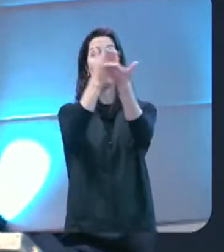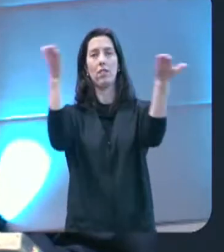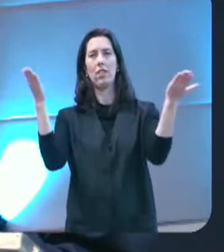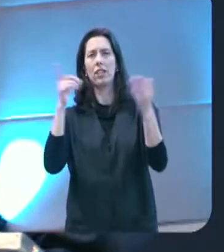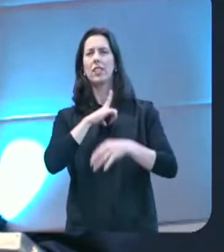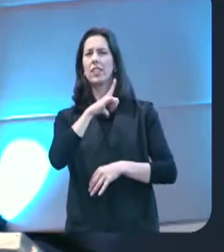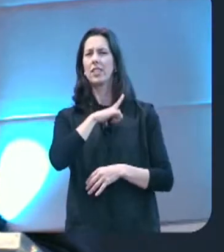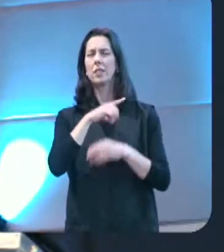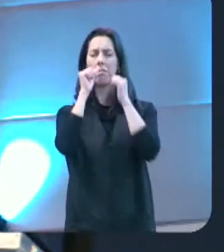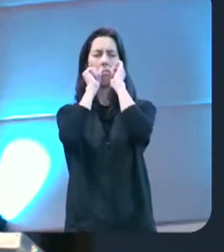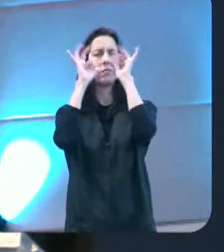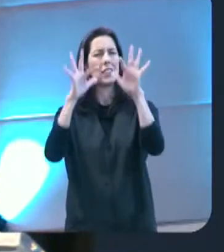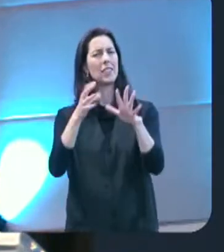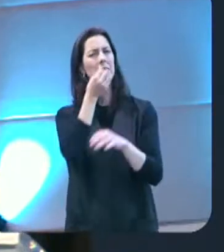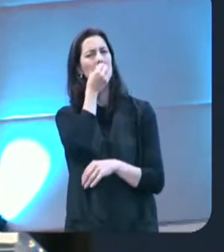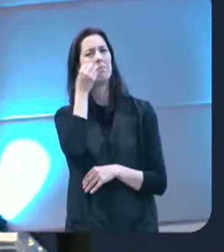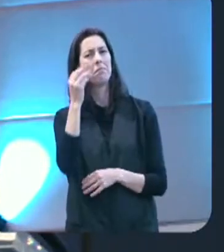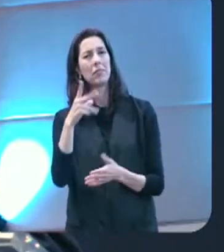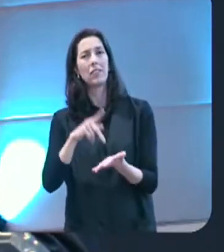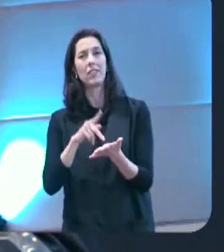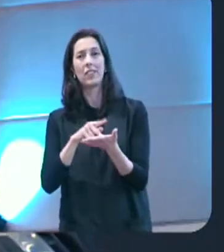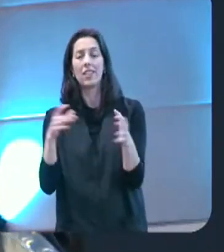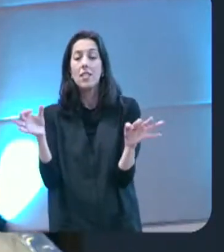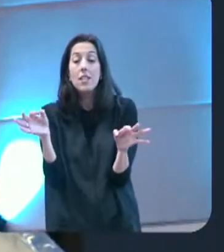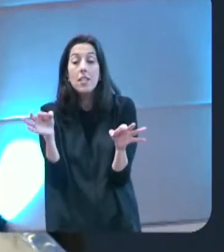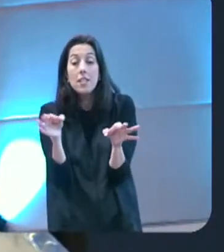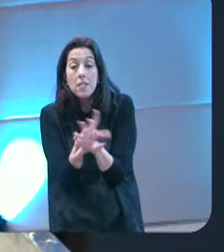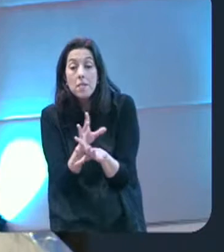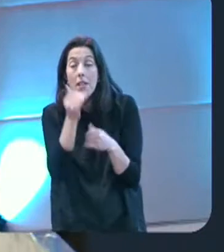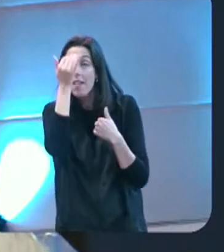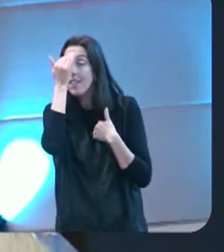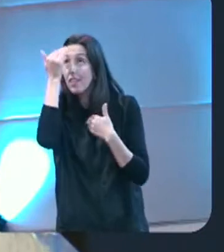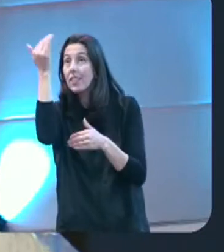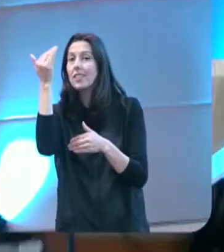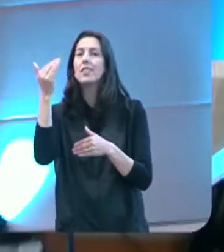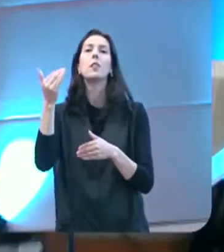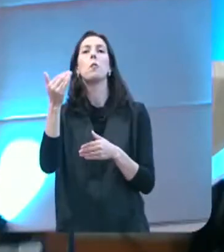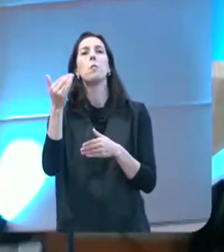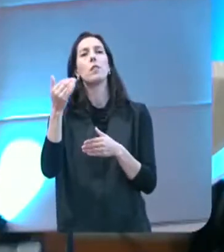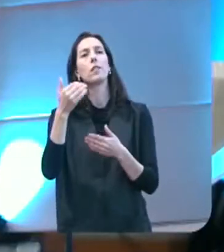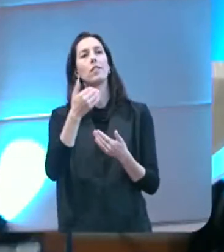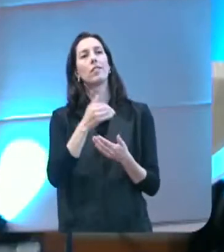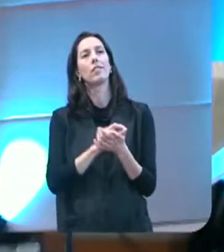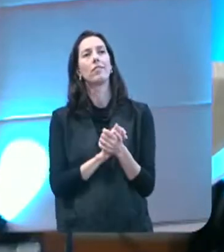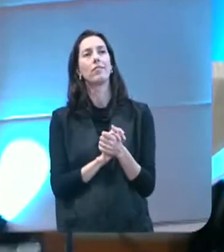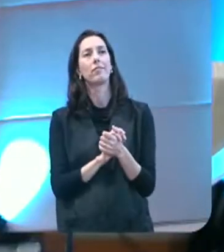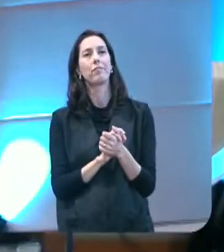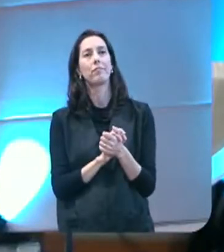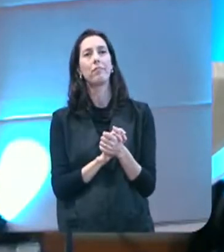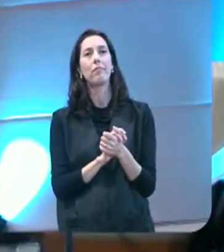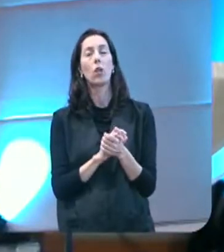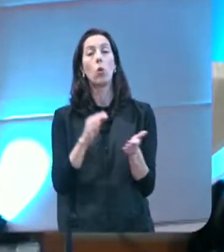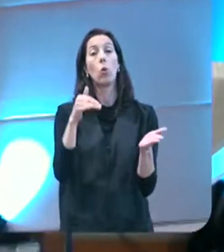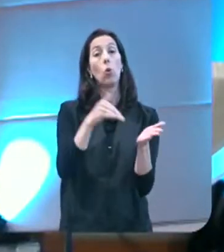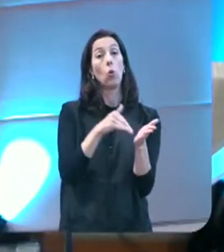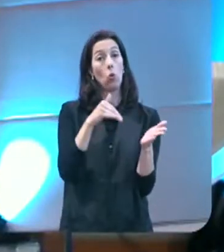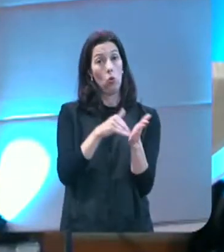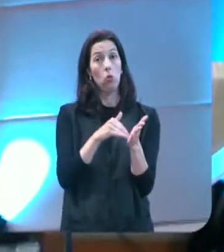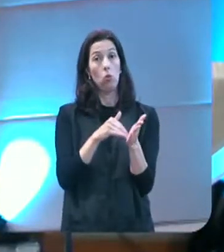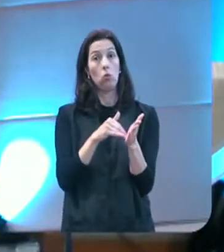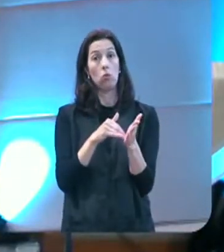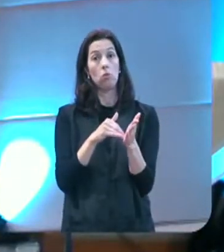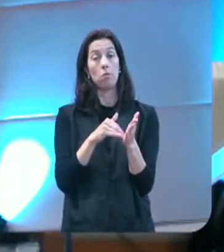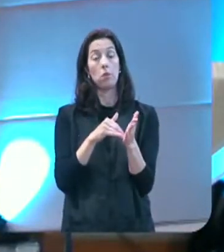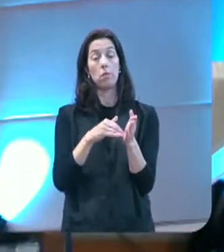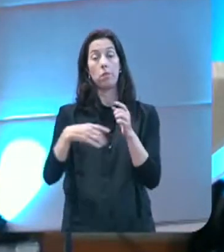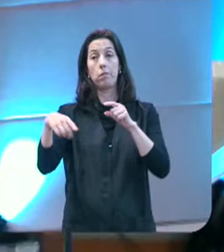sido uma grande bênção. Só para terminar este agradecimento, no último concerto que tivemos do Espaço de Vida e